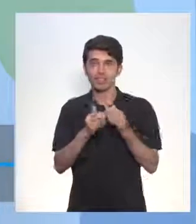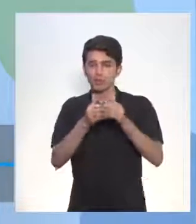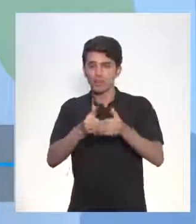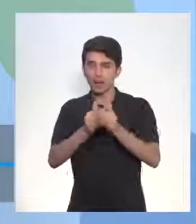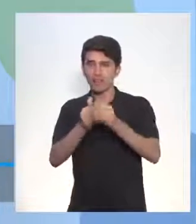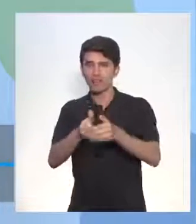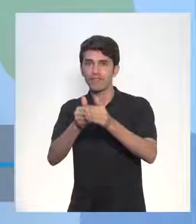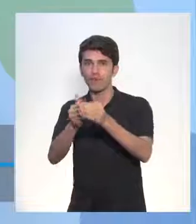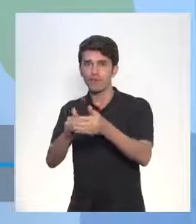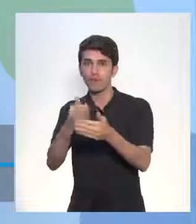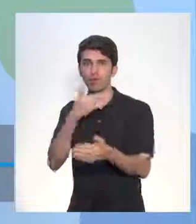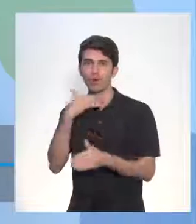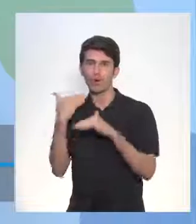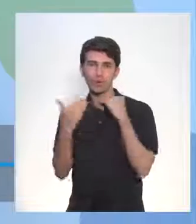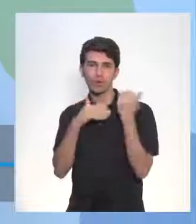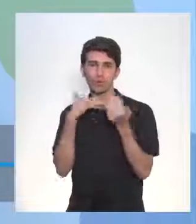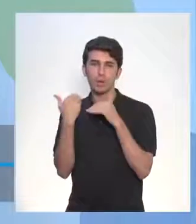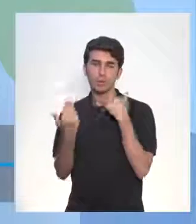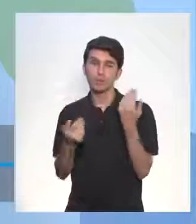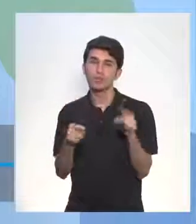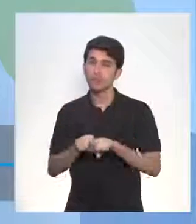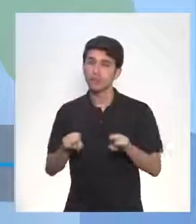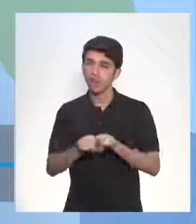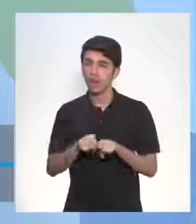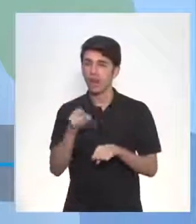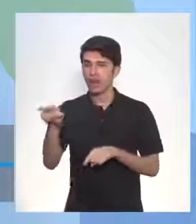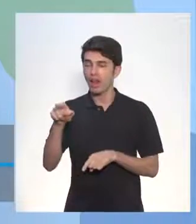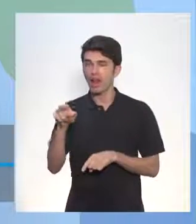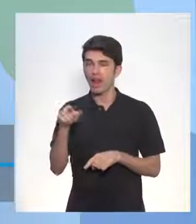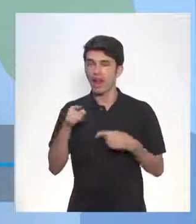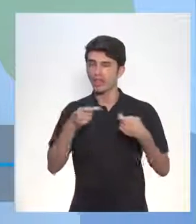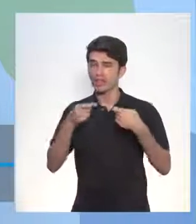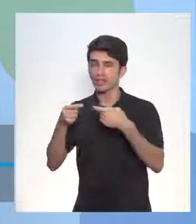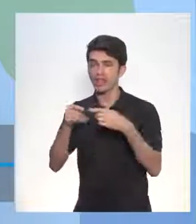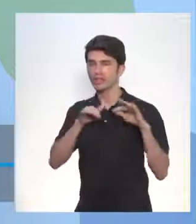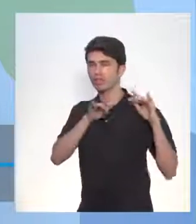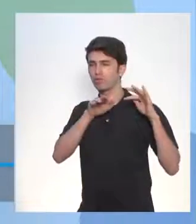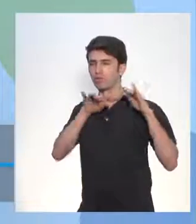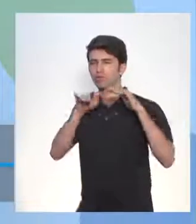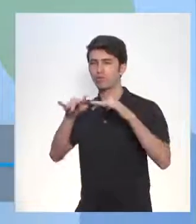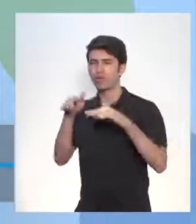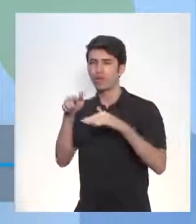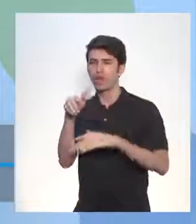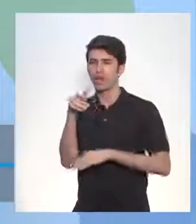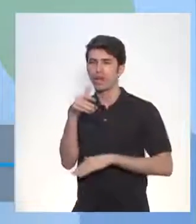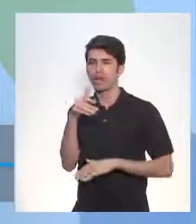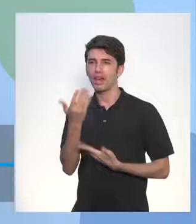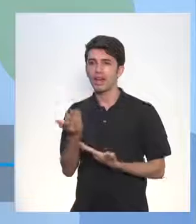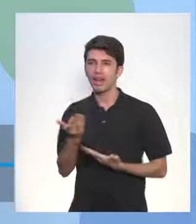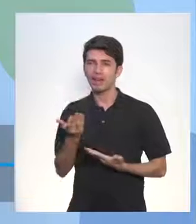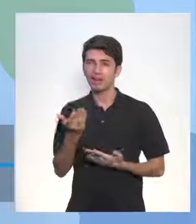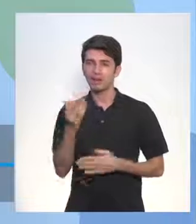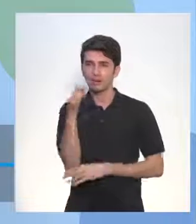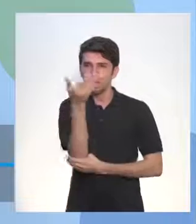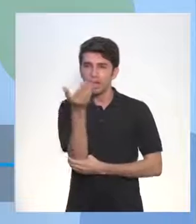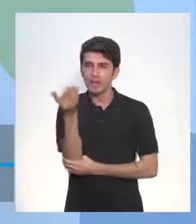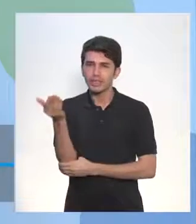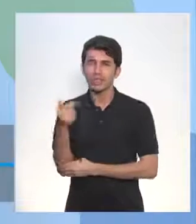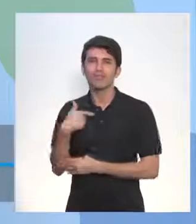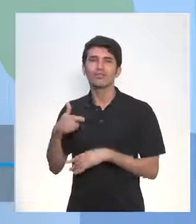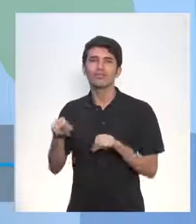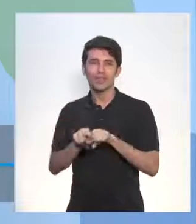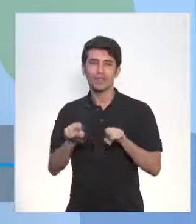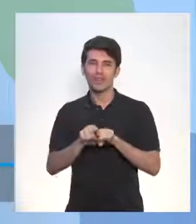né? Assim como a cruzada dos mendigos foi totalmente um insucesso. Imagina uma cruzada com gente despreparada, com gente